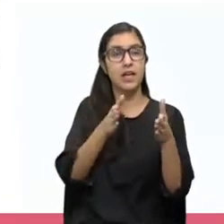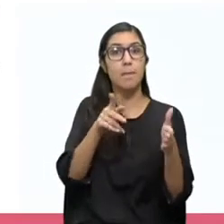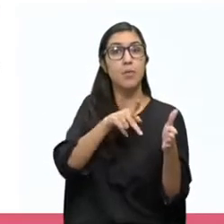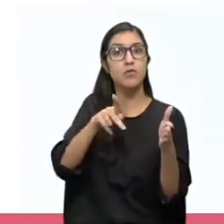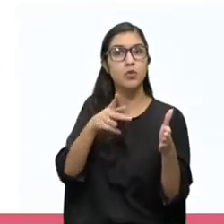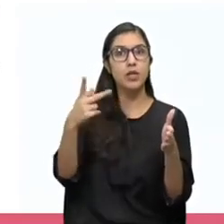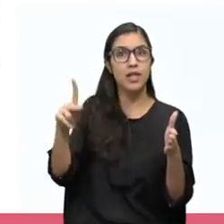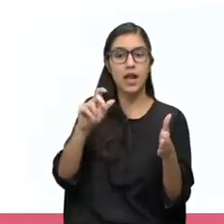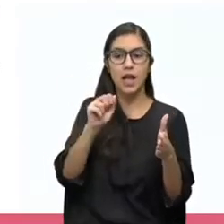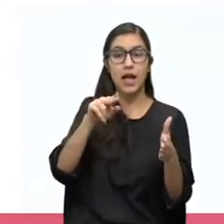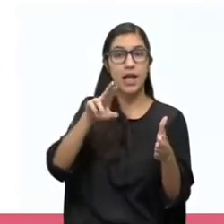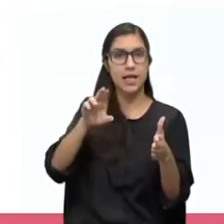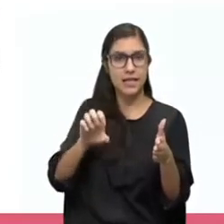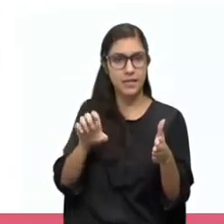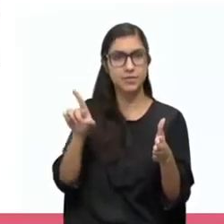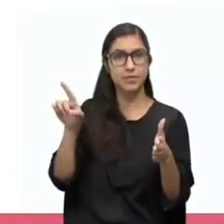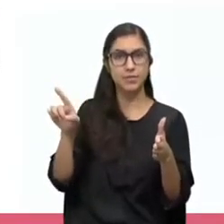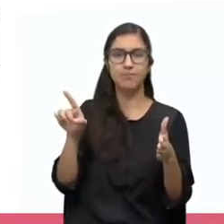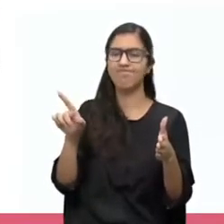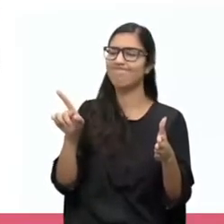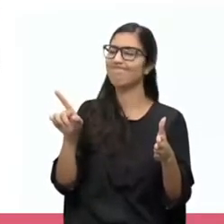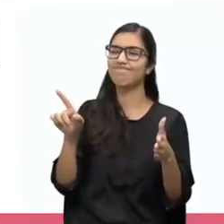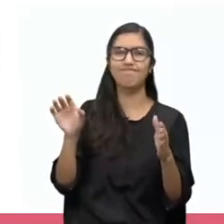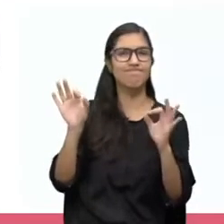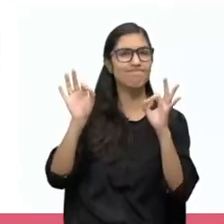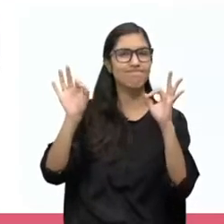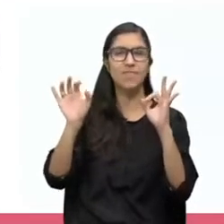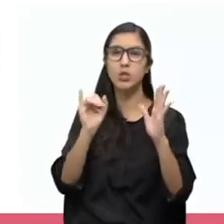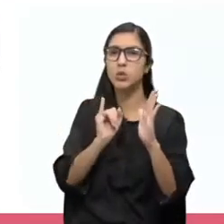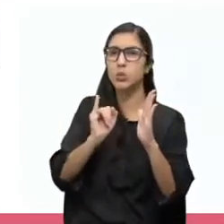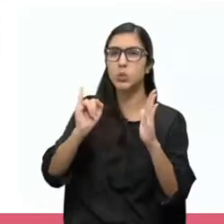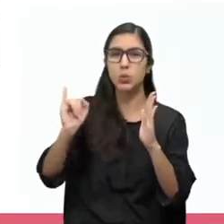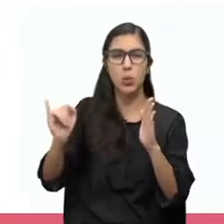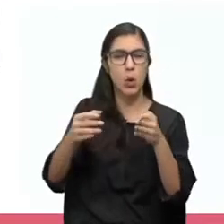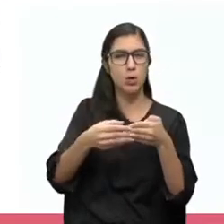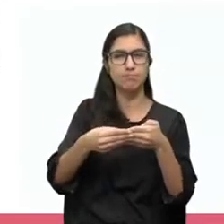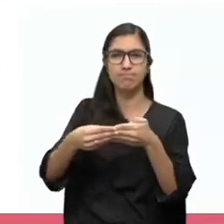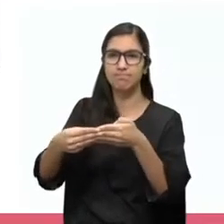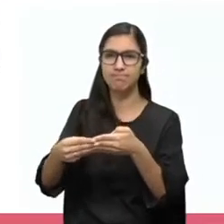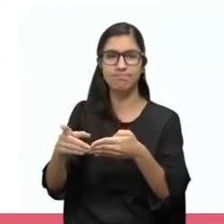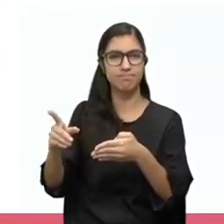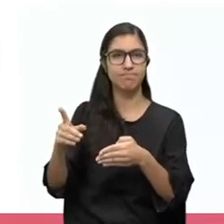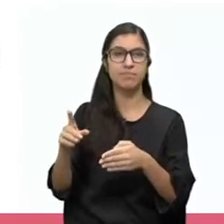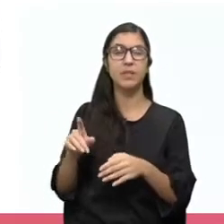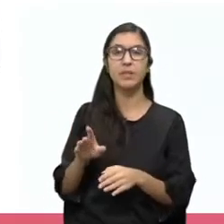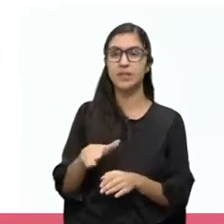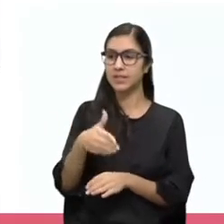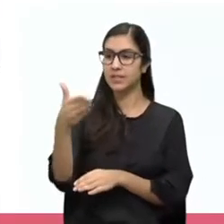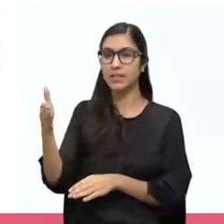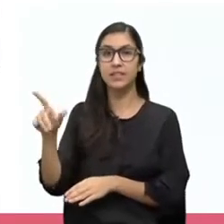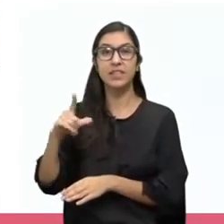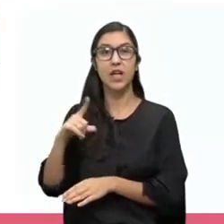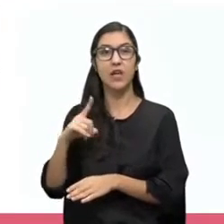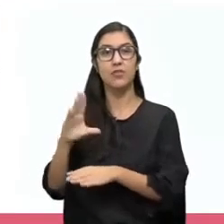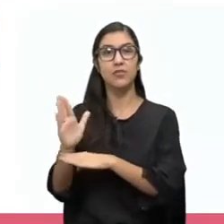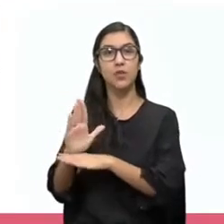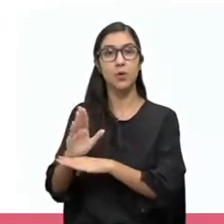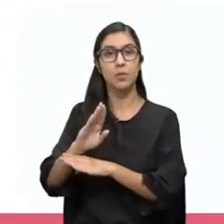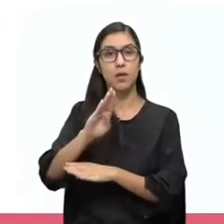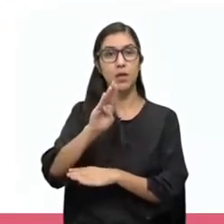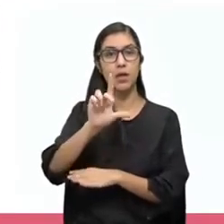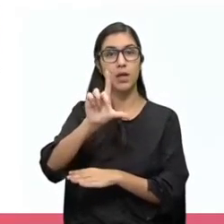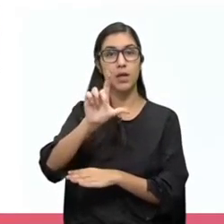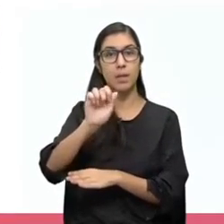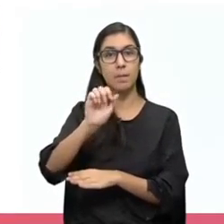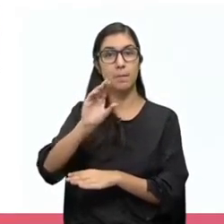é para nós, o maior exemplo de instrutor, mediador e guia intérprete. E tem essa releitura no filme Black, que